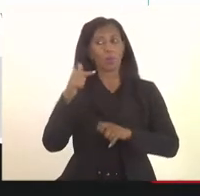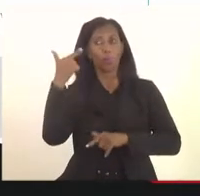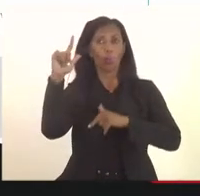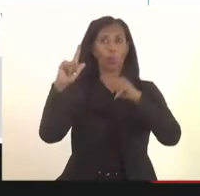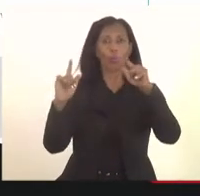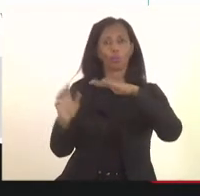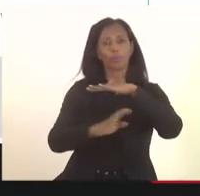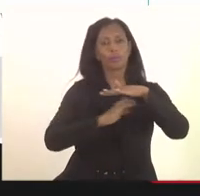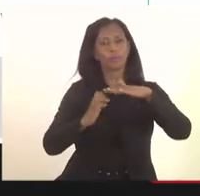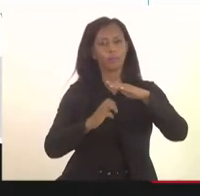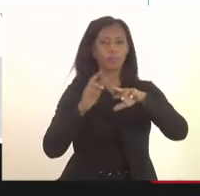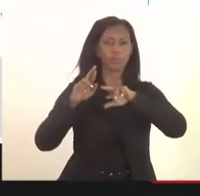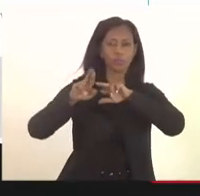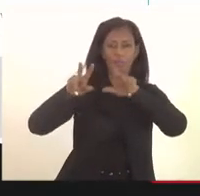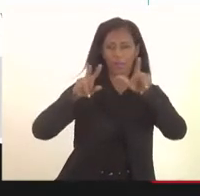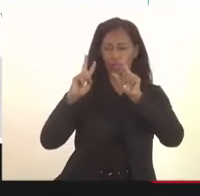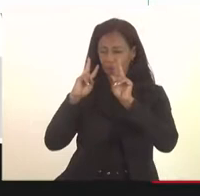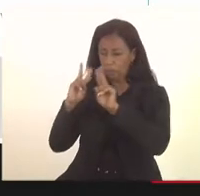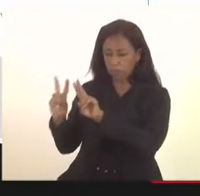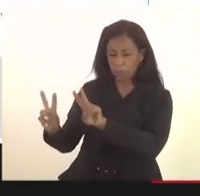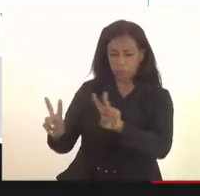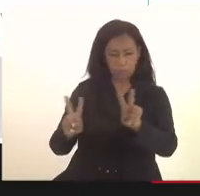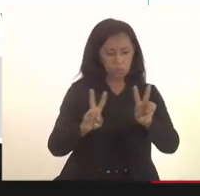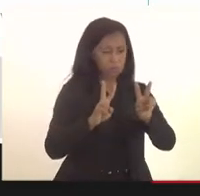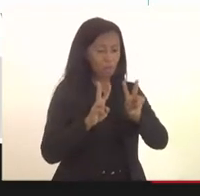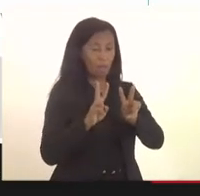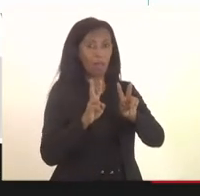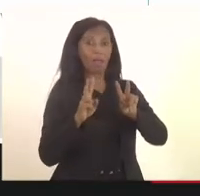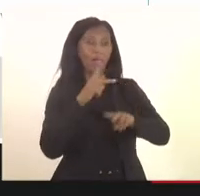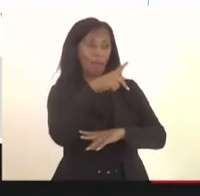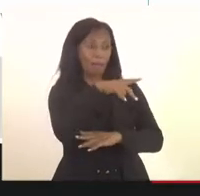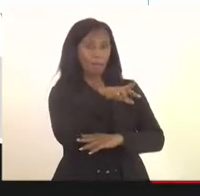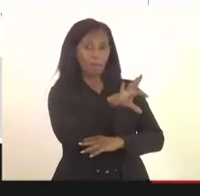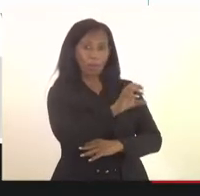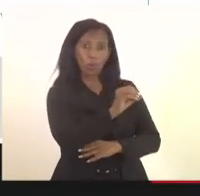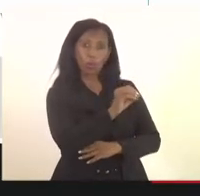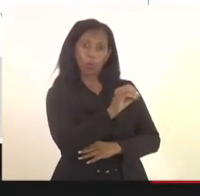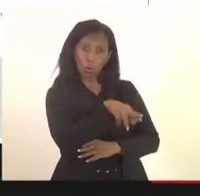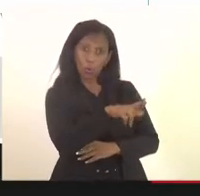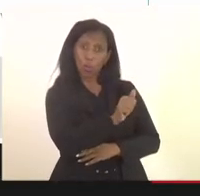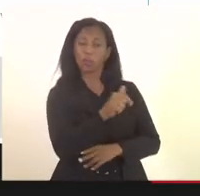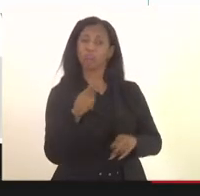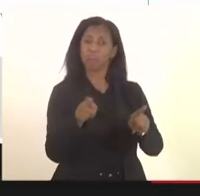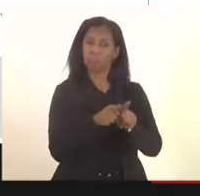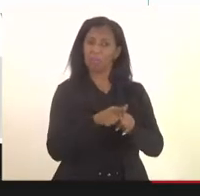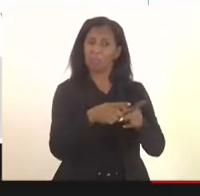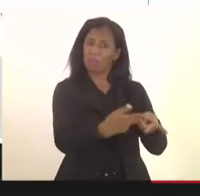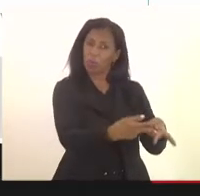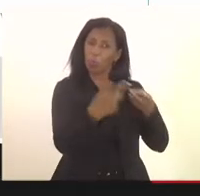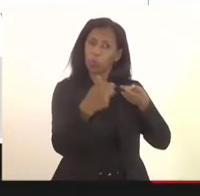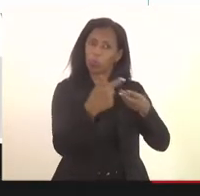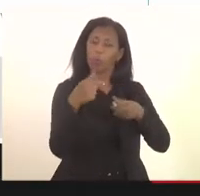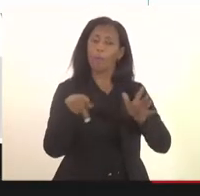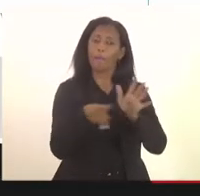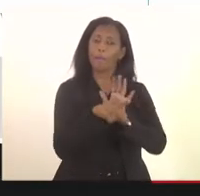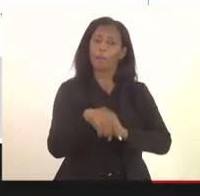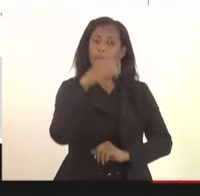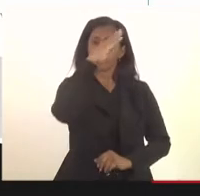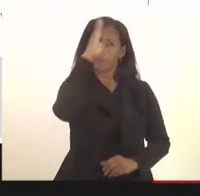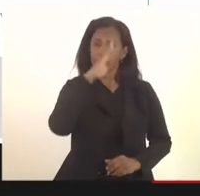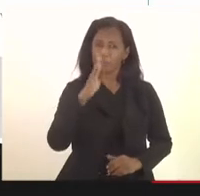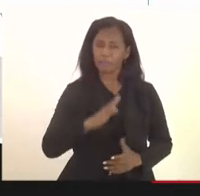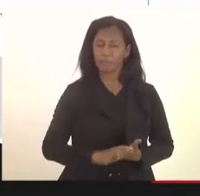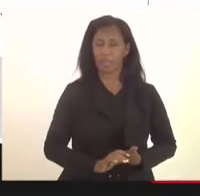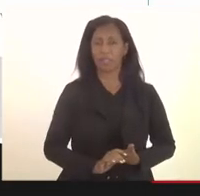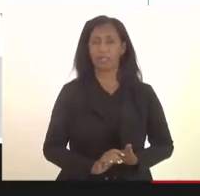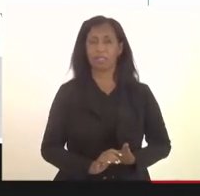um olhar diferenciado, a Petronas também vai trazer essa experiência global que ela tem para a sua exploração aqui no Brasil. Nós temos cerca de 2